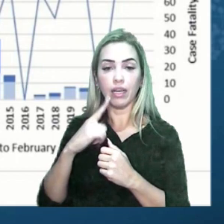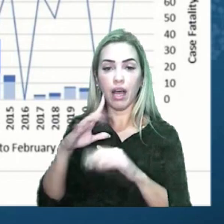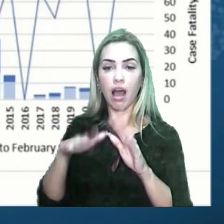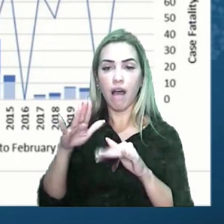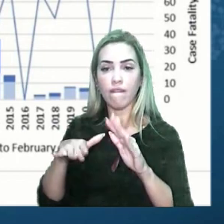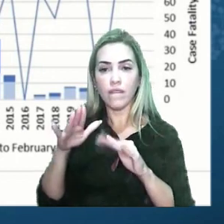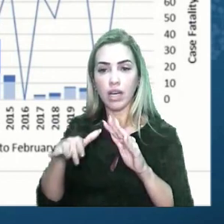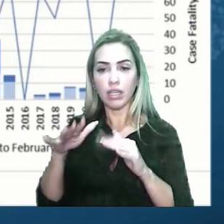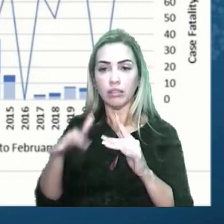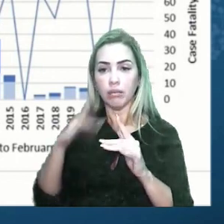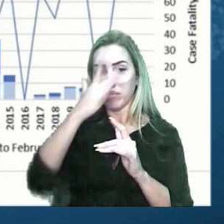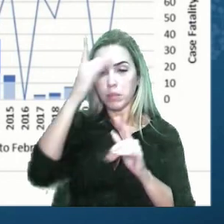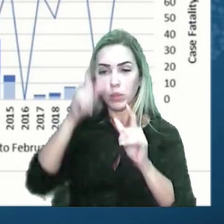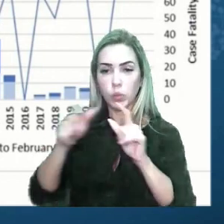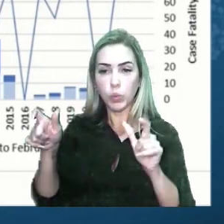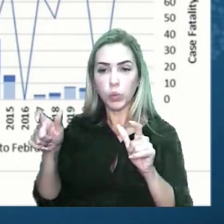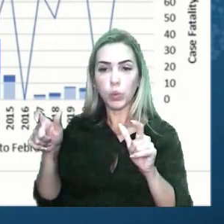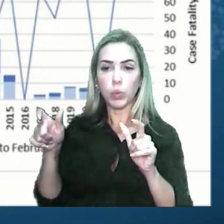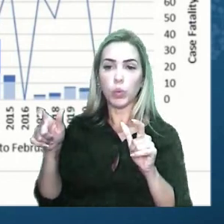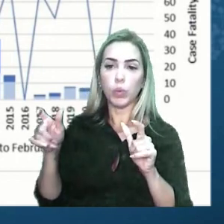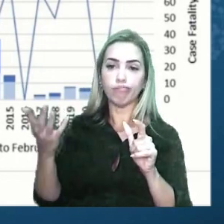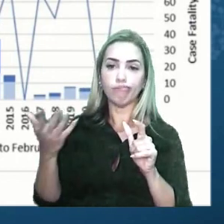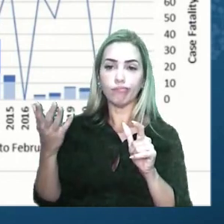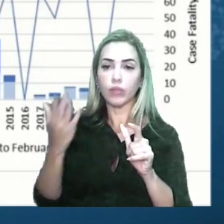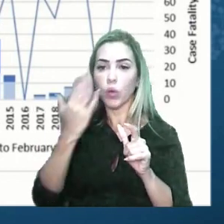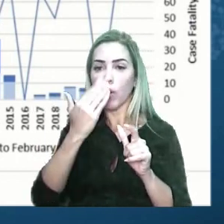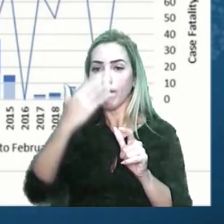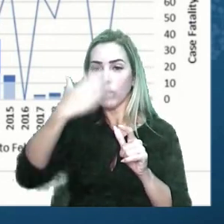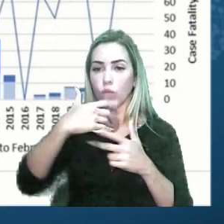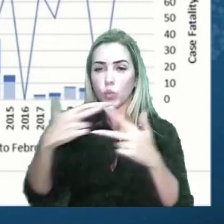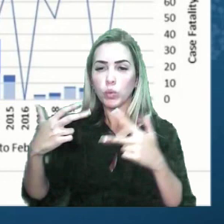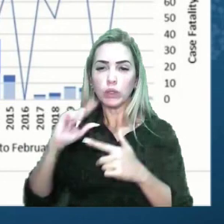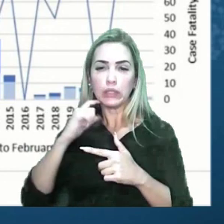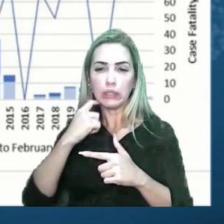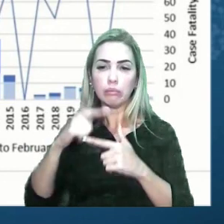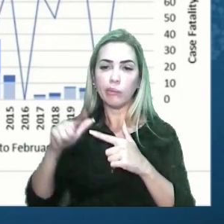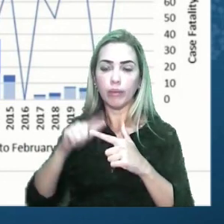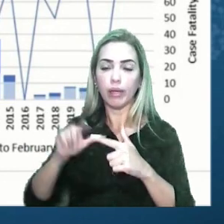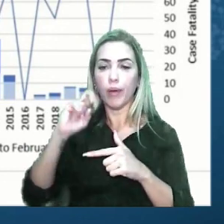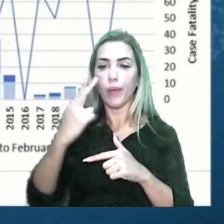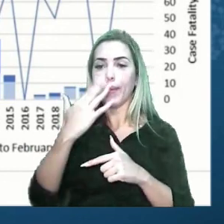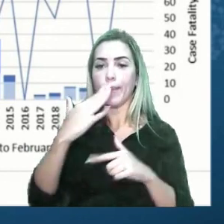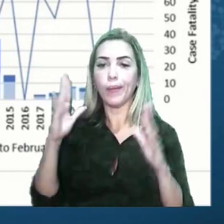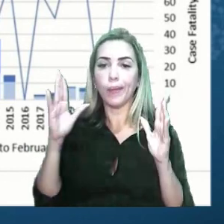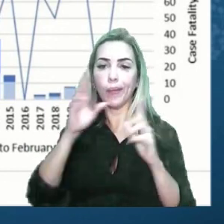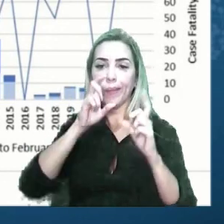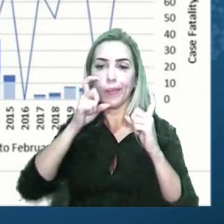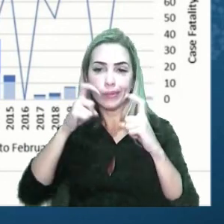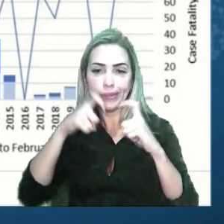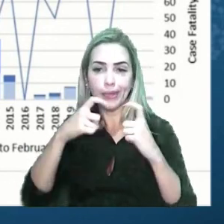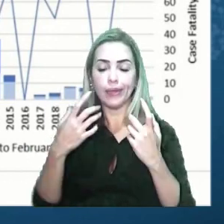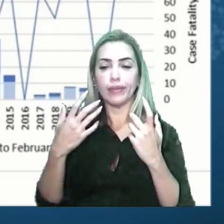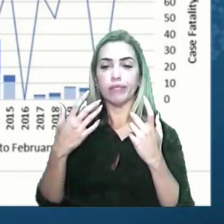vezes, pessoas que comem frutas que estão contaminadas, que foram comidas por morcegos, e